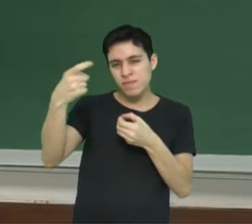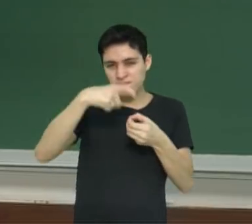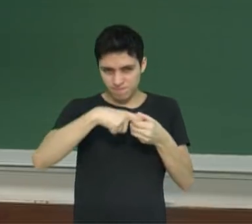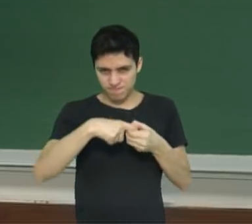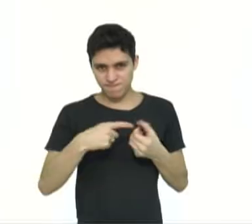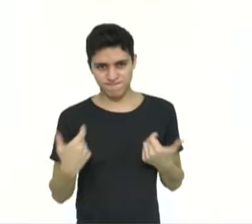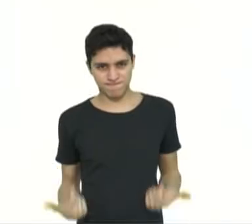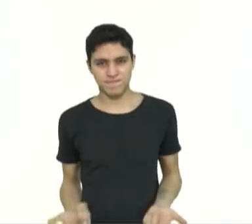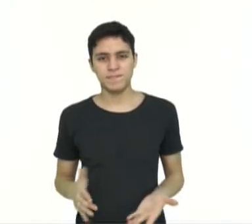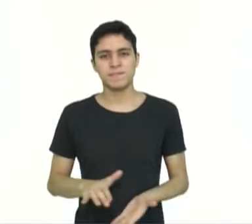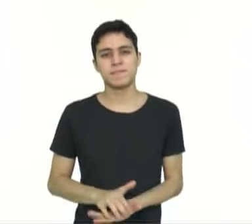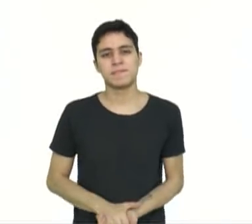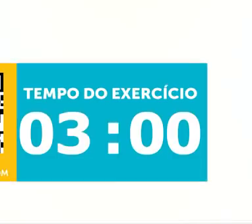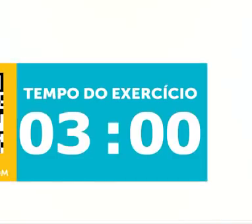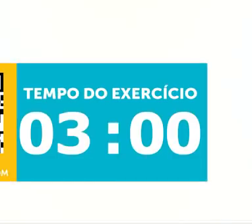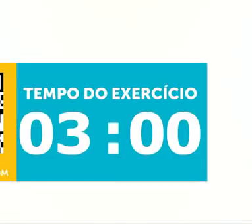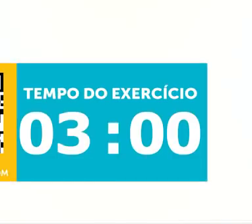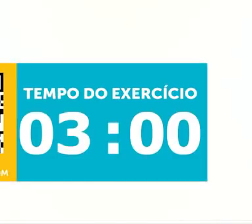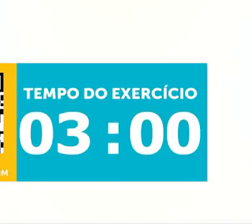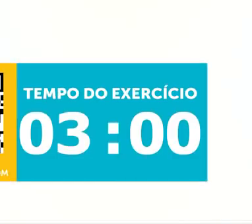alternativa.